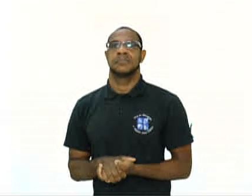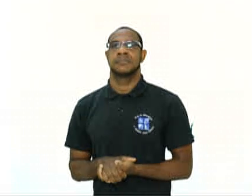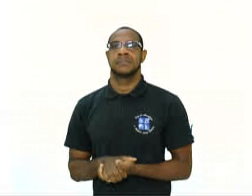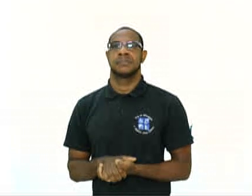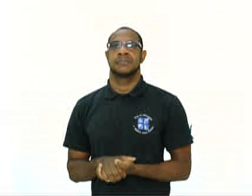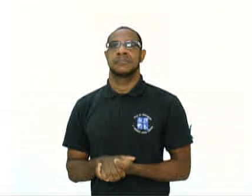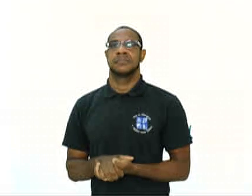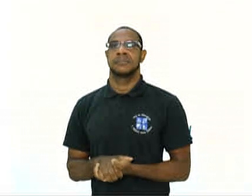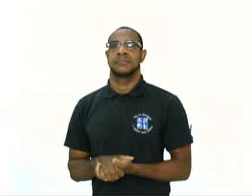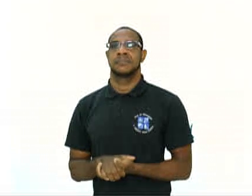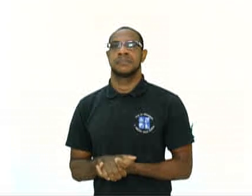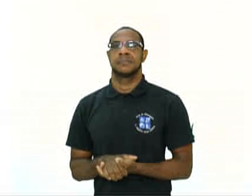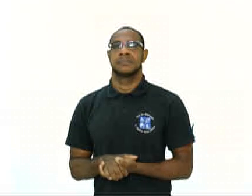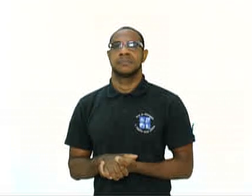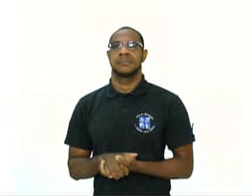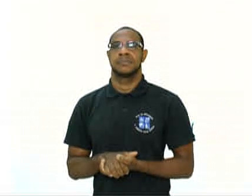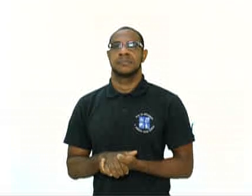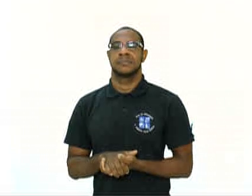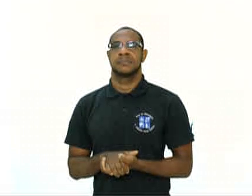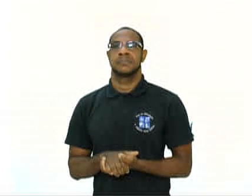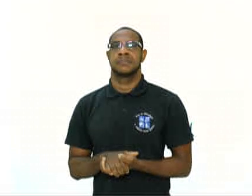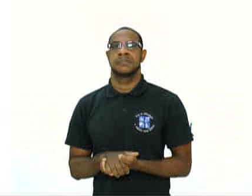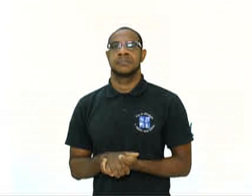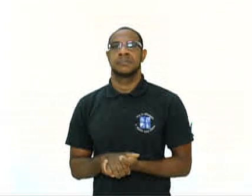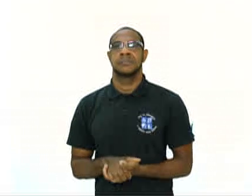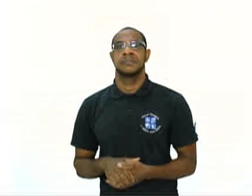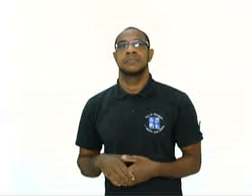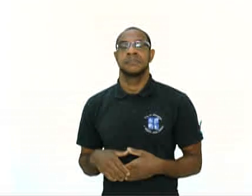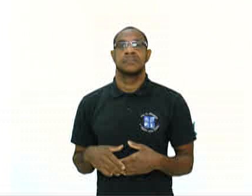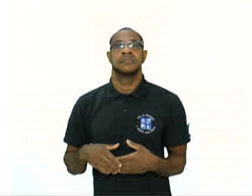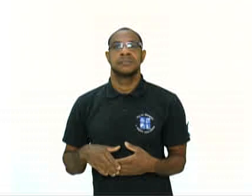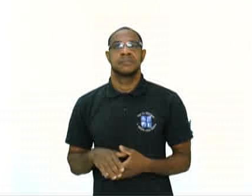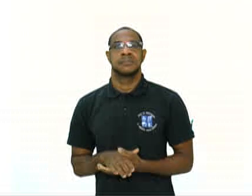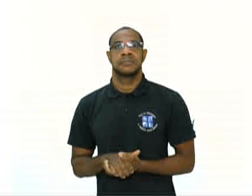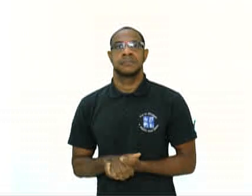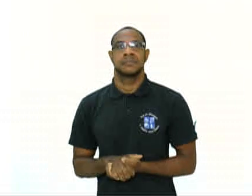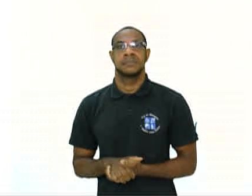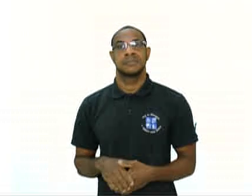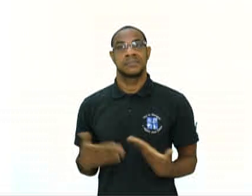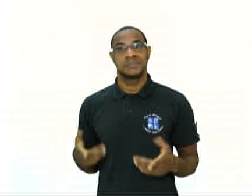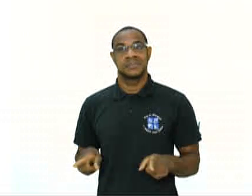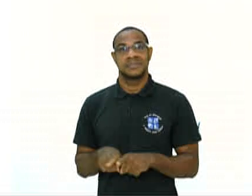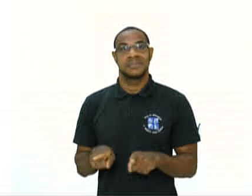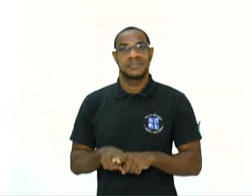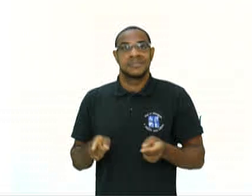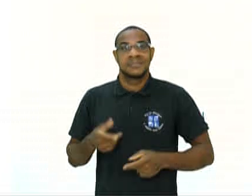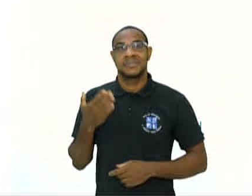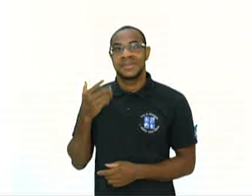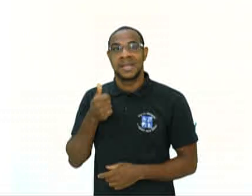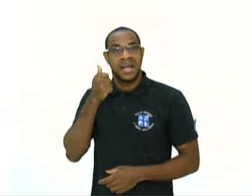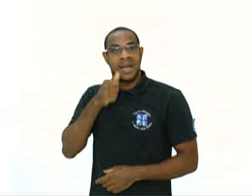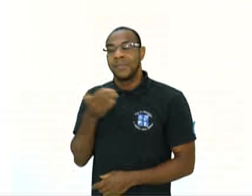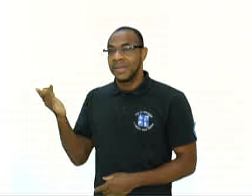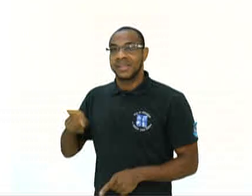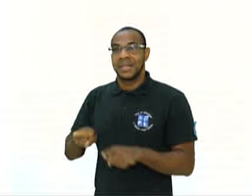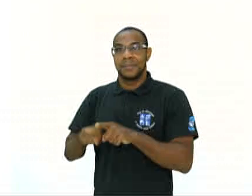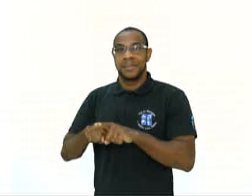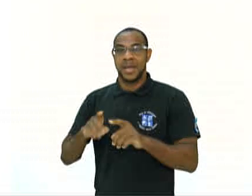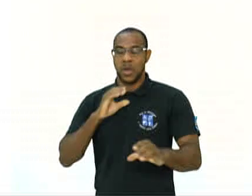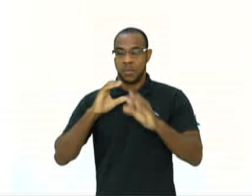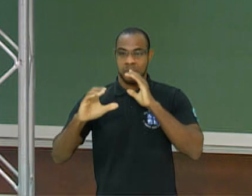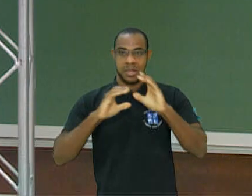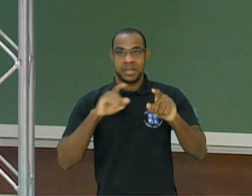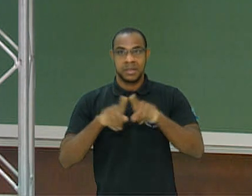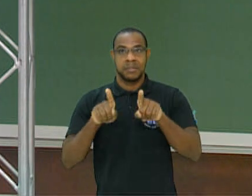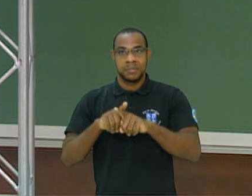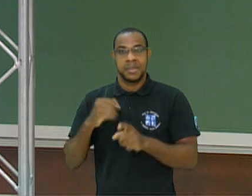Winfrey Network, or OWN. Então, a Oprah Winfrey, além de ser uma comunicadora, é uma executiva,